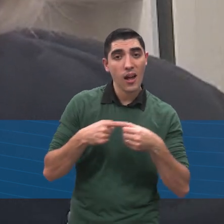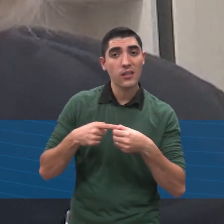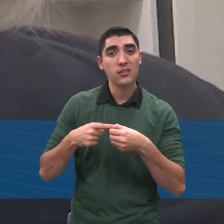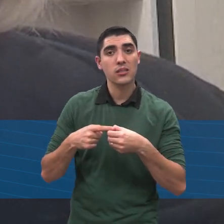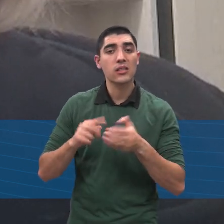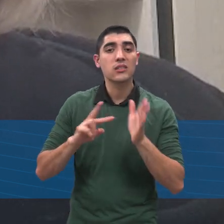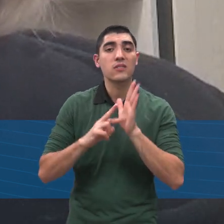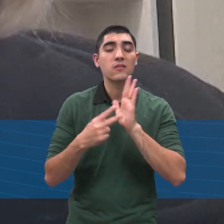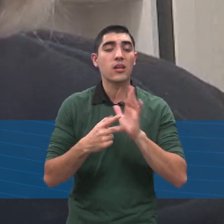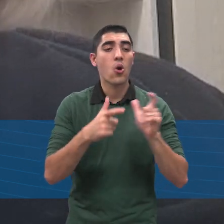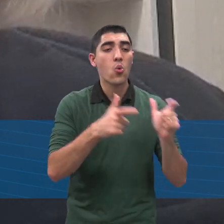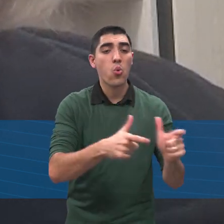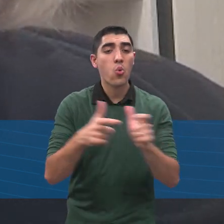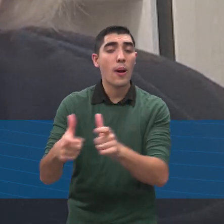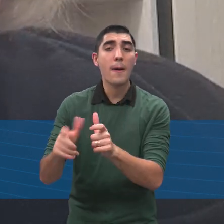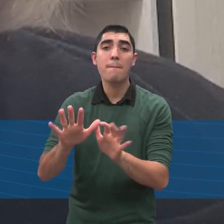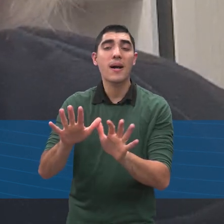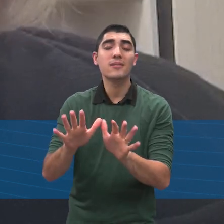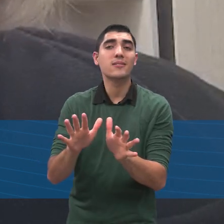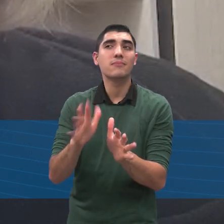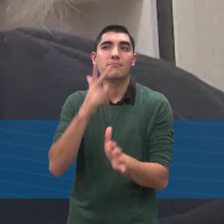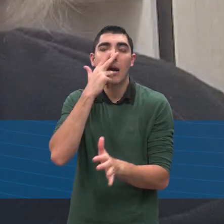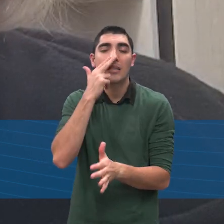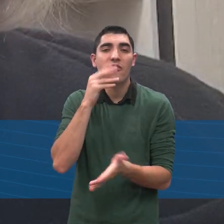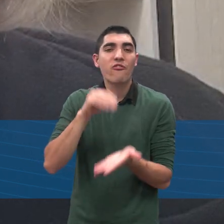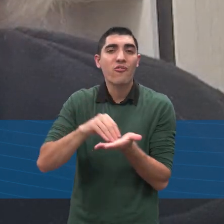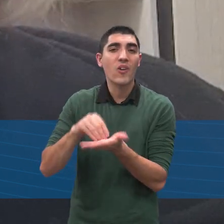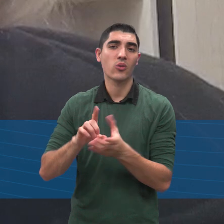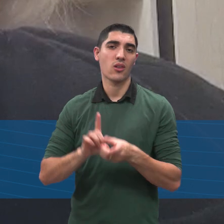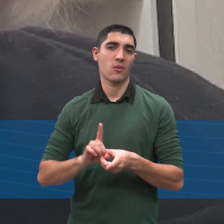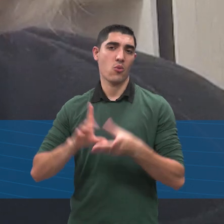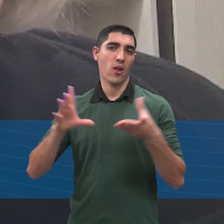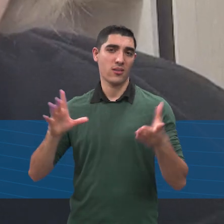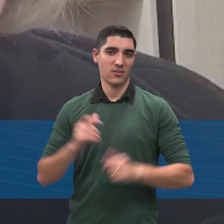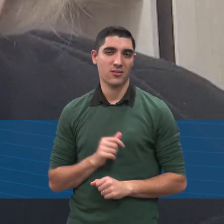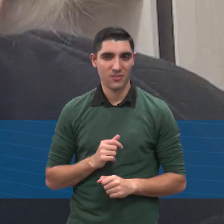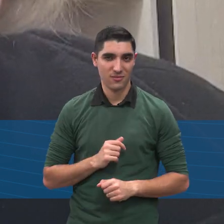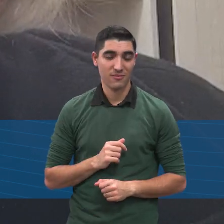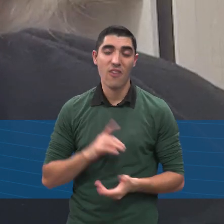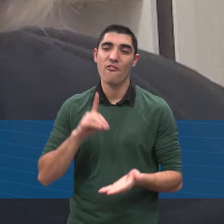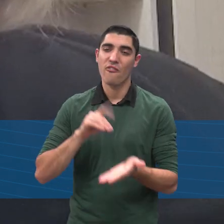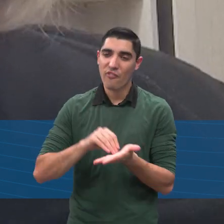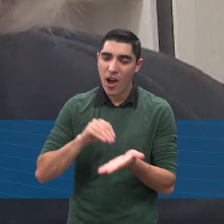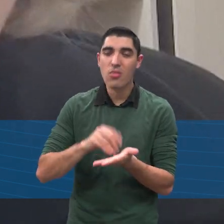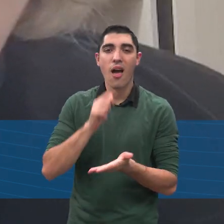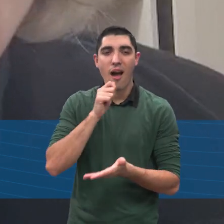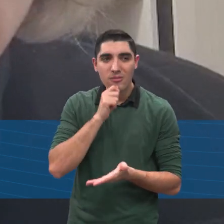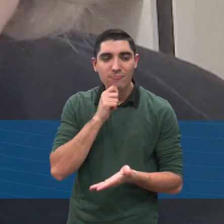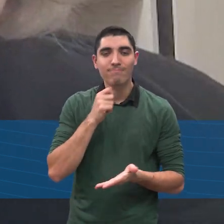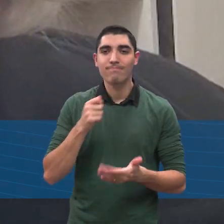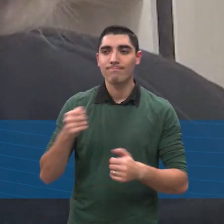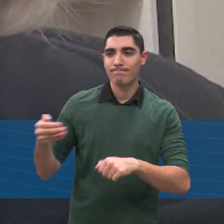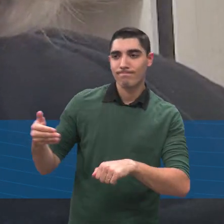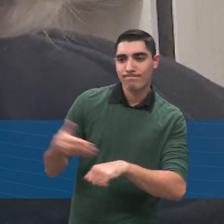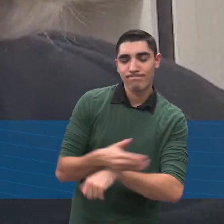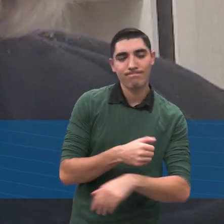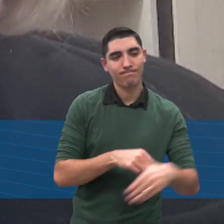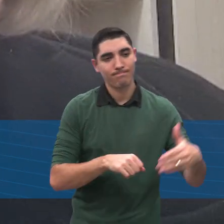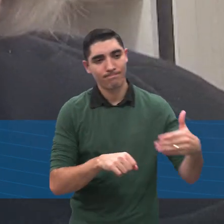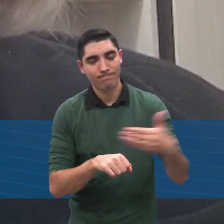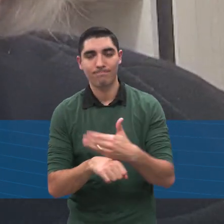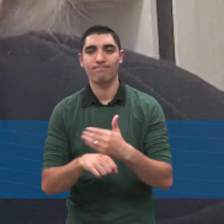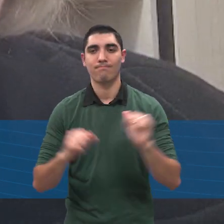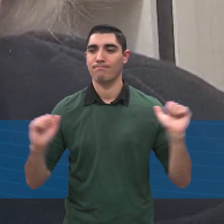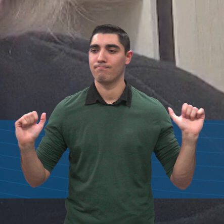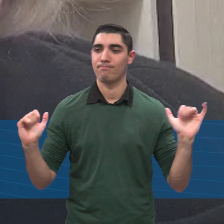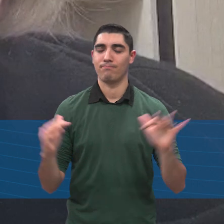espaços não tão democráticos quanto gostaríamos que fossem, né? Então, se a gente, o que a